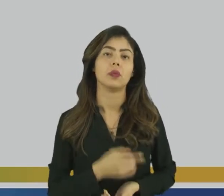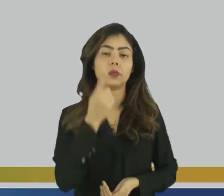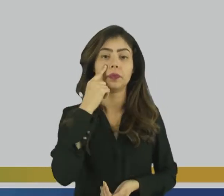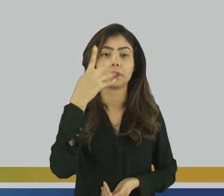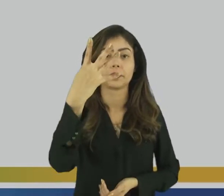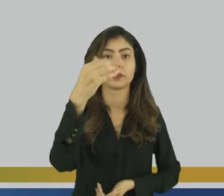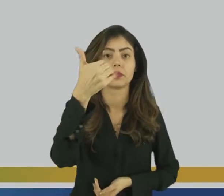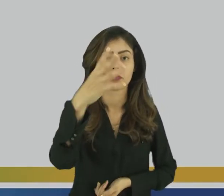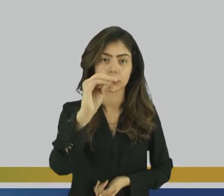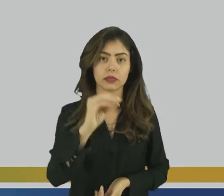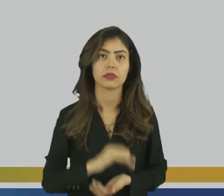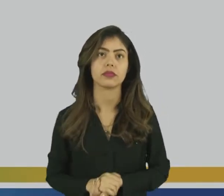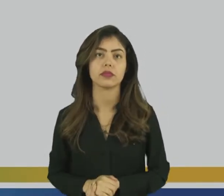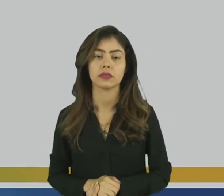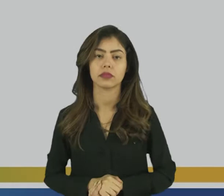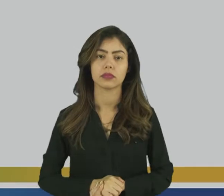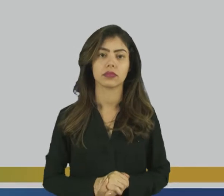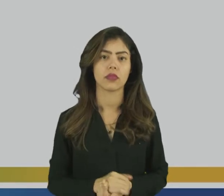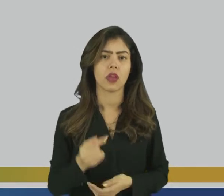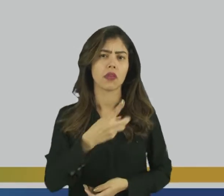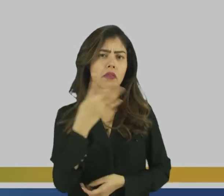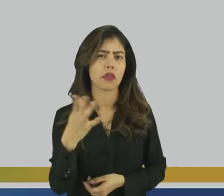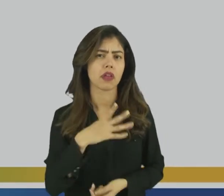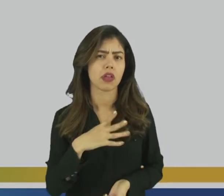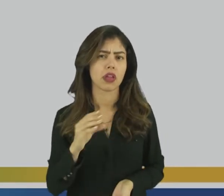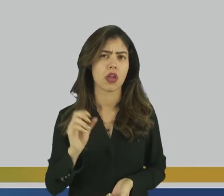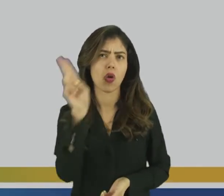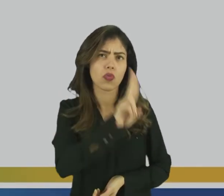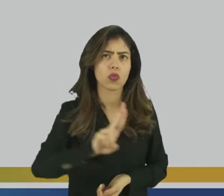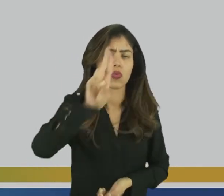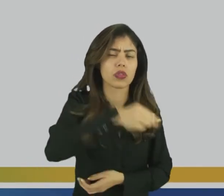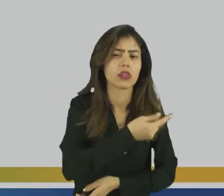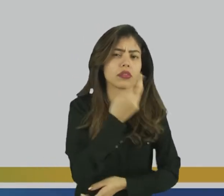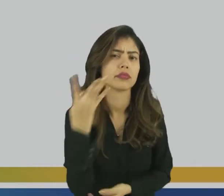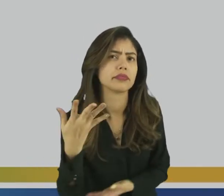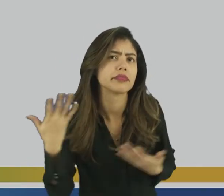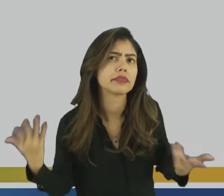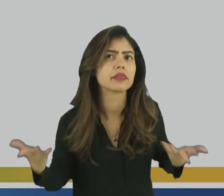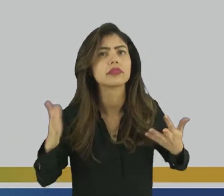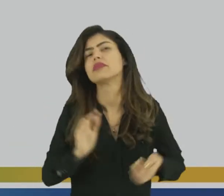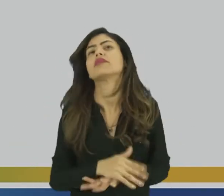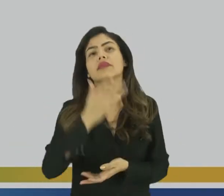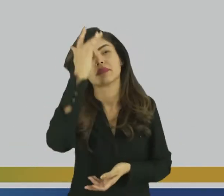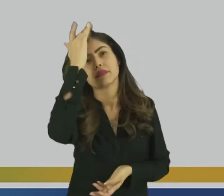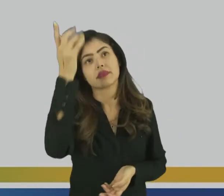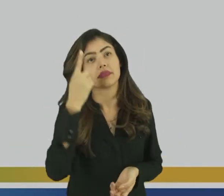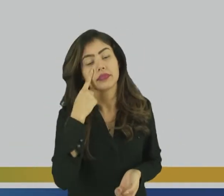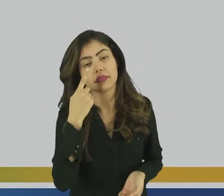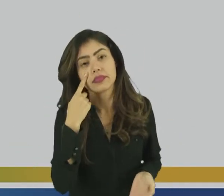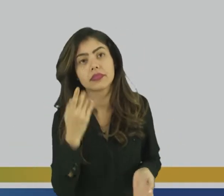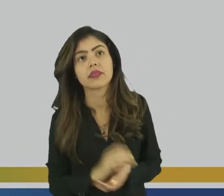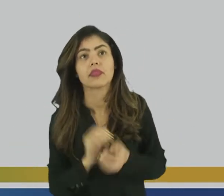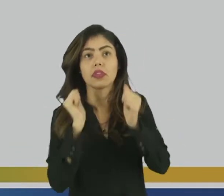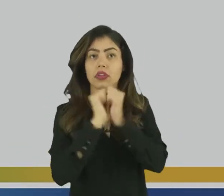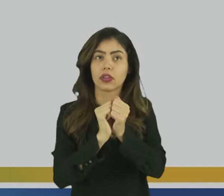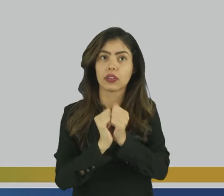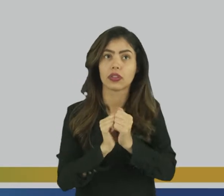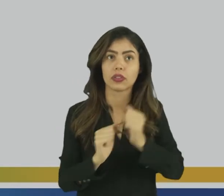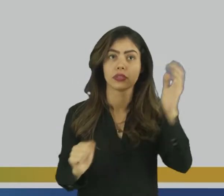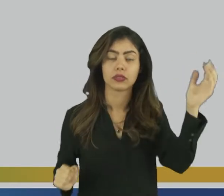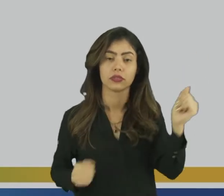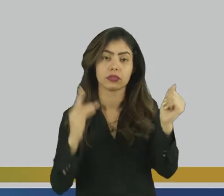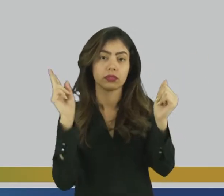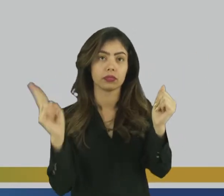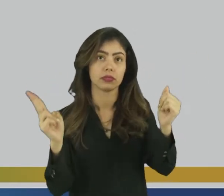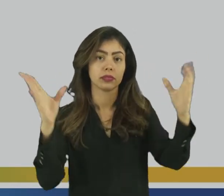temos 4/10. Então, quanto de chocolate ela utilizou nessa receita? É fácil de ver, né, pessoal? É só juntar a parte que ela usou